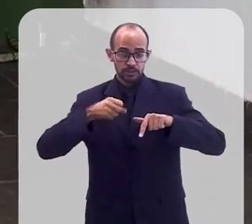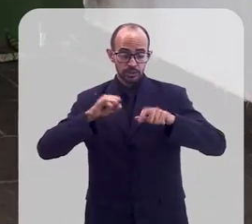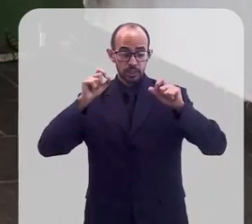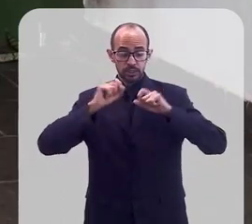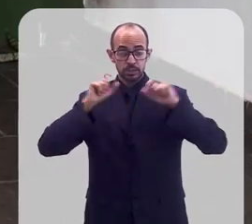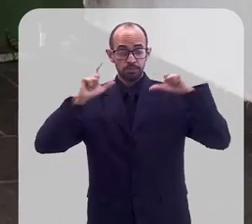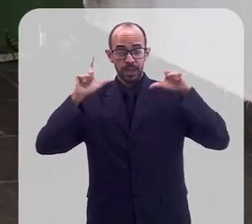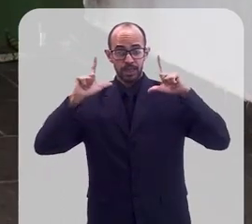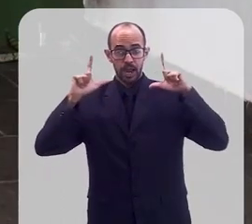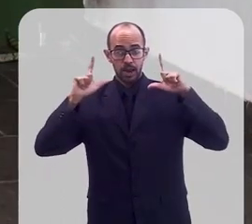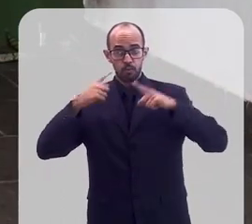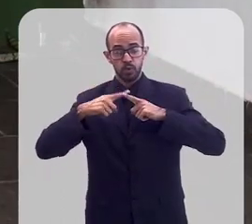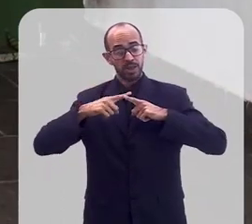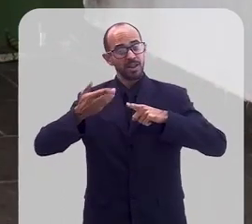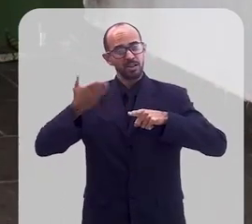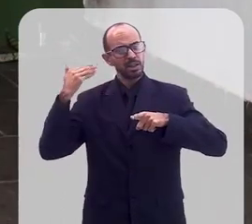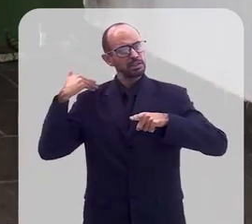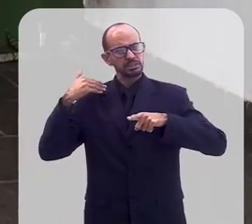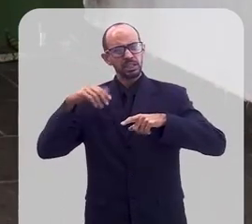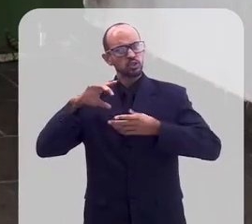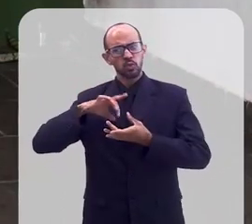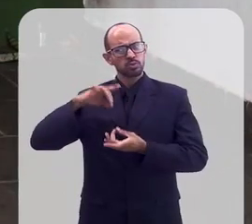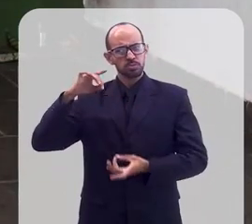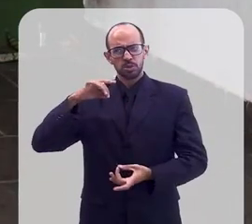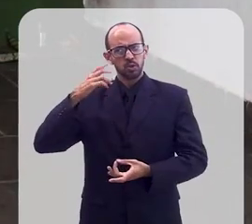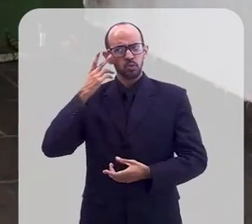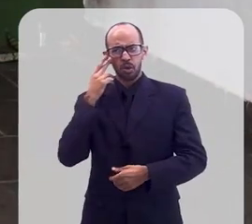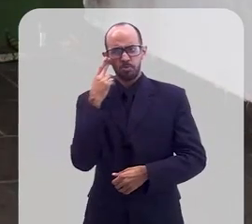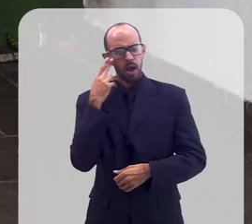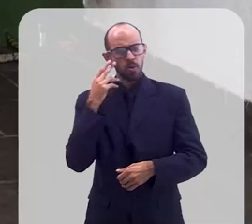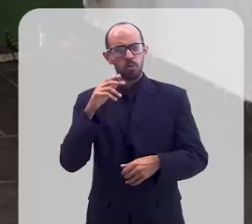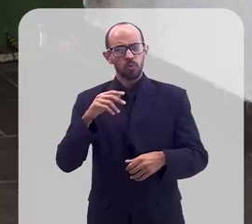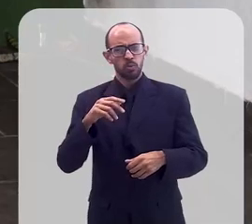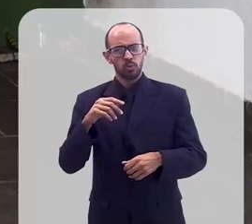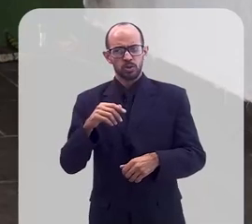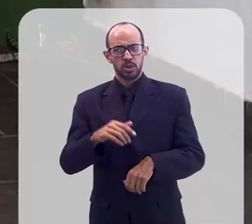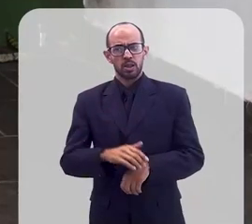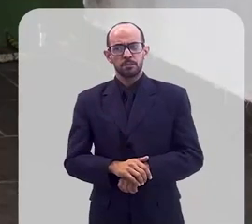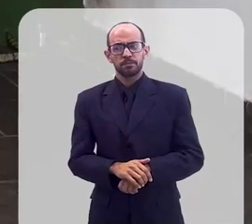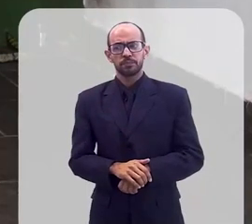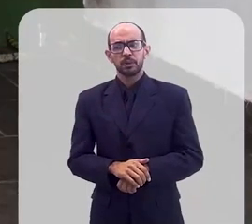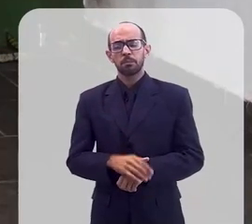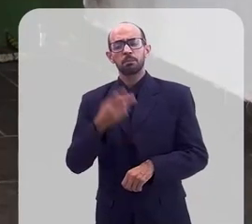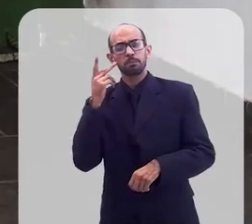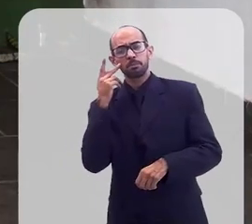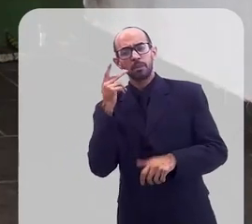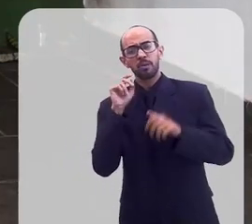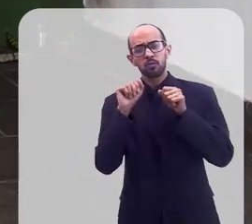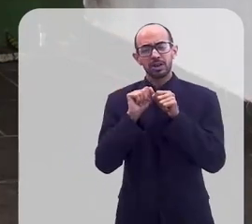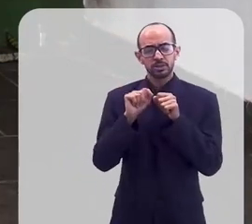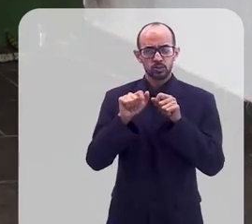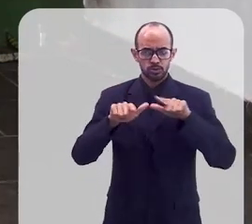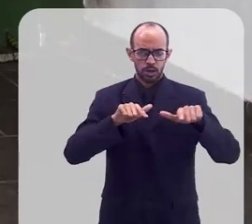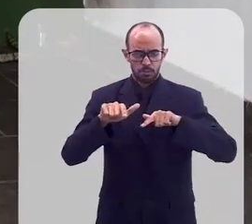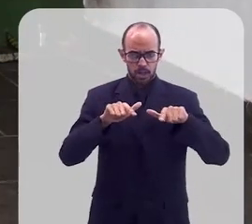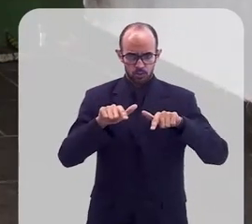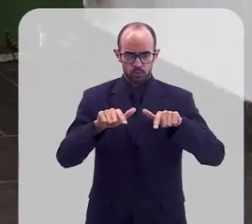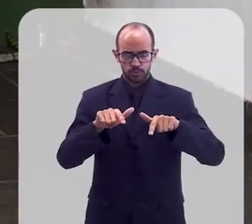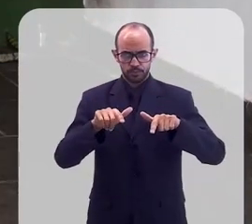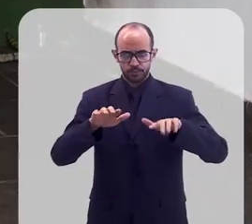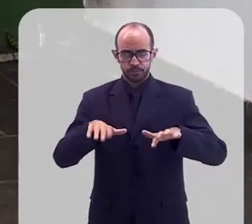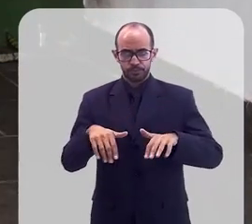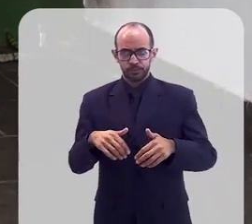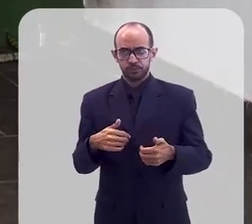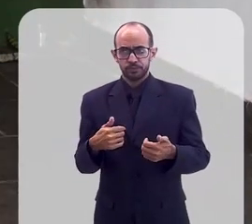sofreu, enfim, conseguiu galgar algum poder, mas ainda não é despertado para fazer o trabalho.